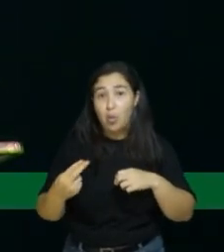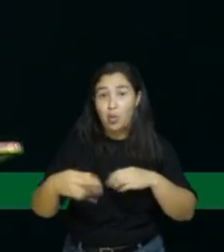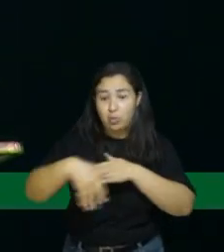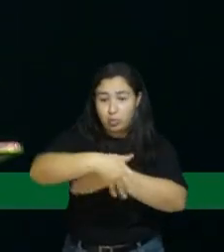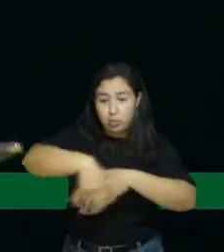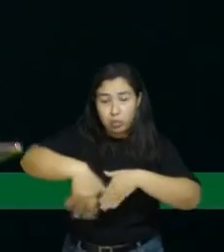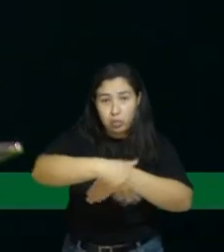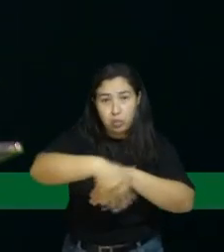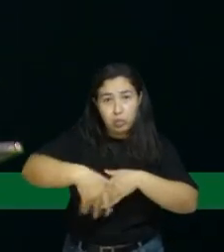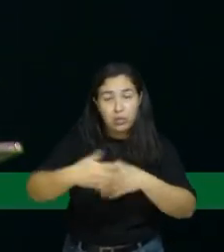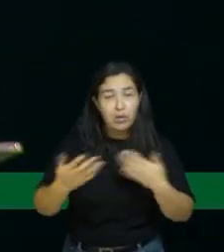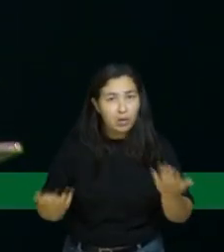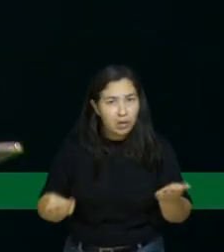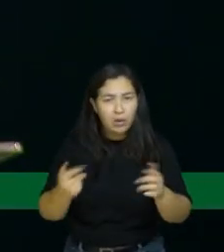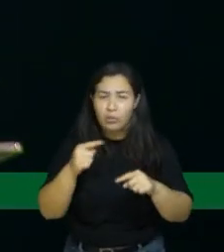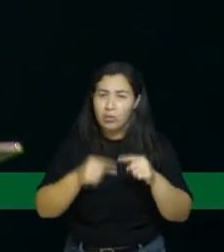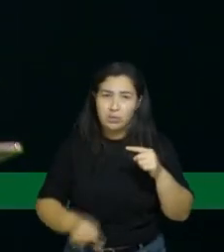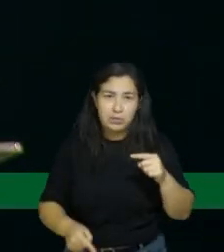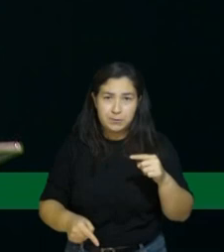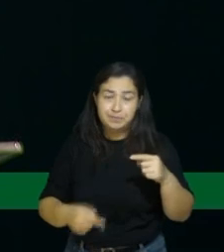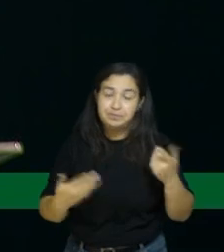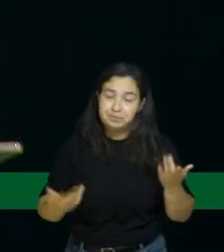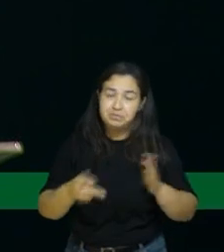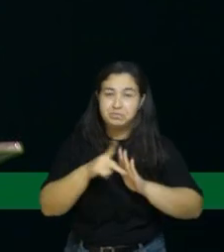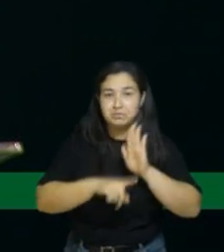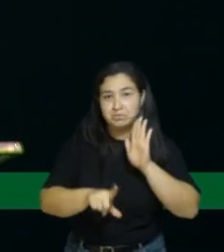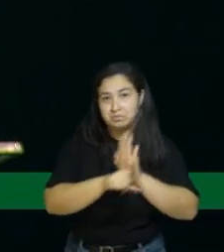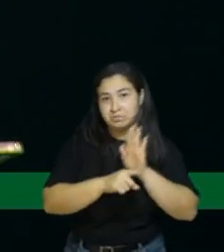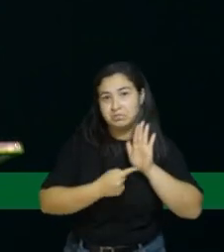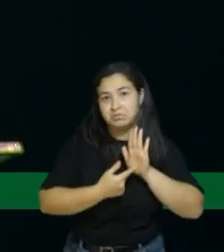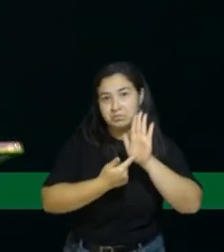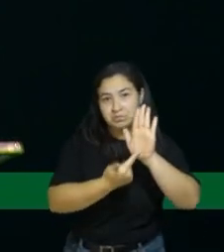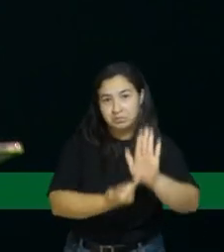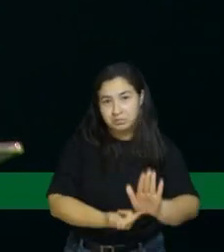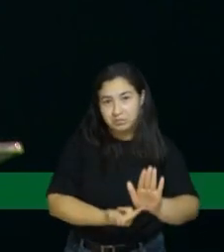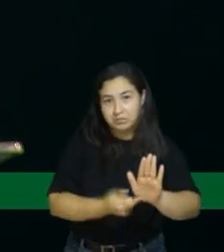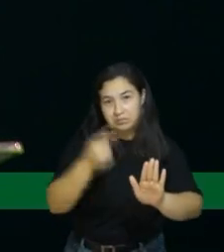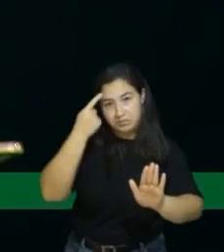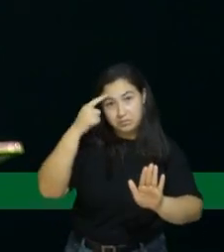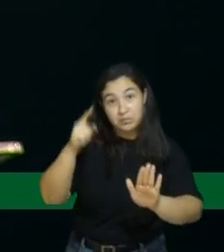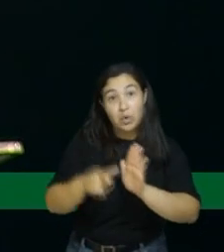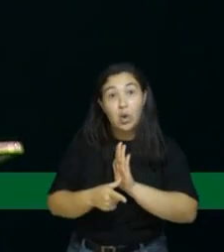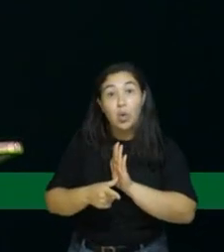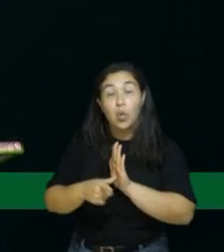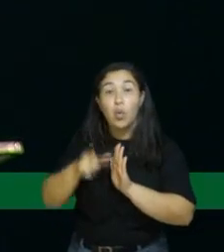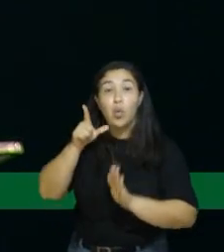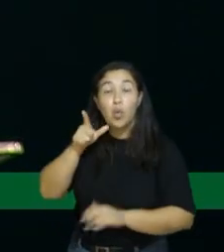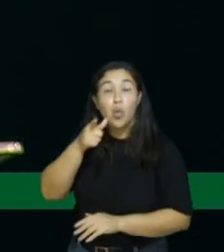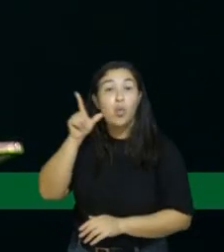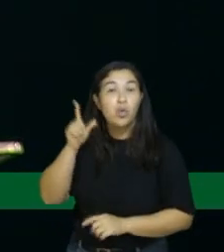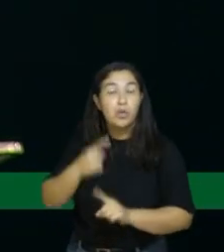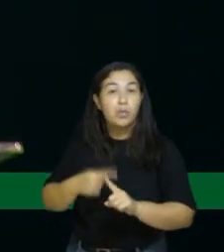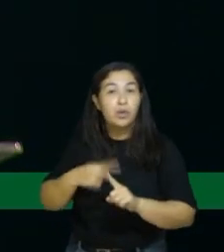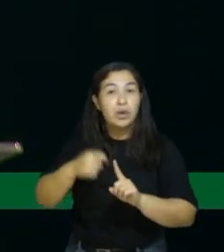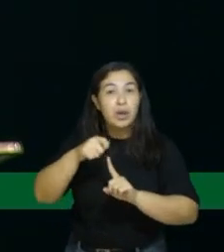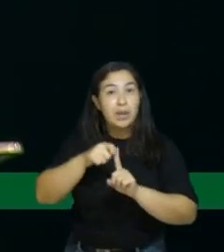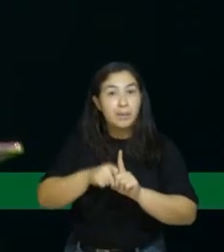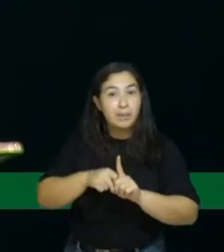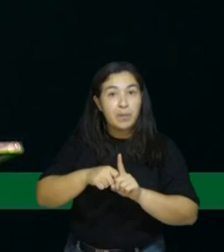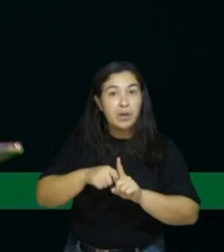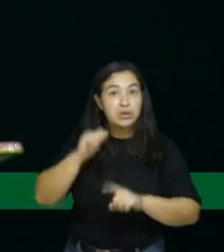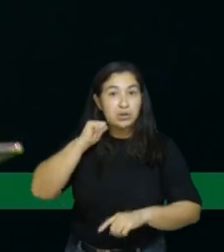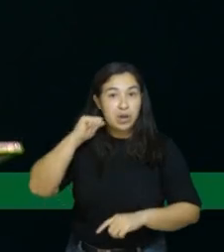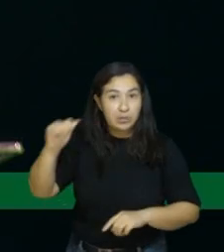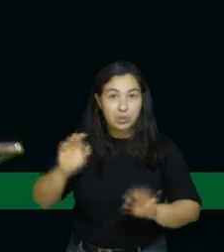urbanas por isso apresentamos esse projeto de lei no dia de ontem já que o mês de abril Se findou